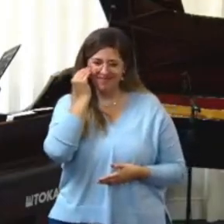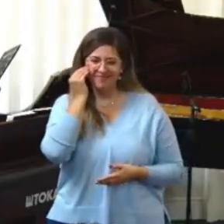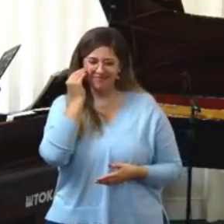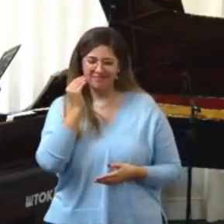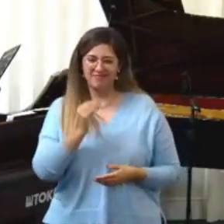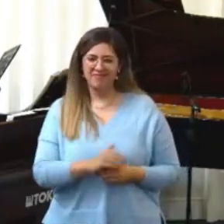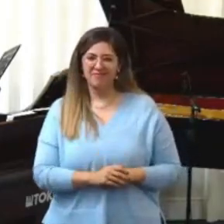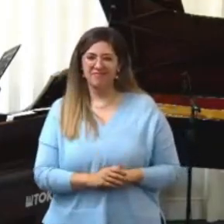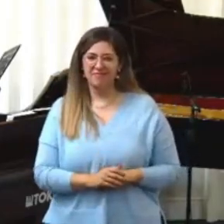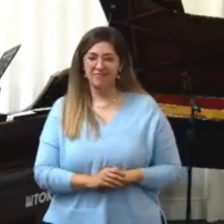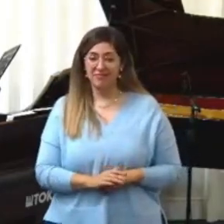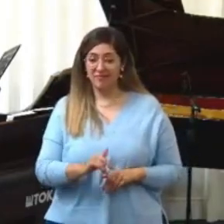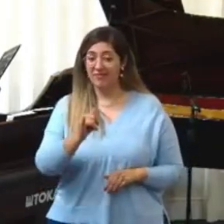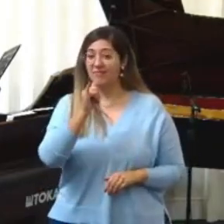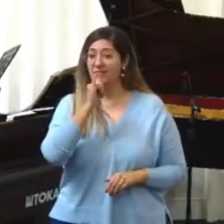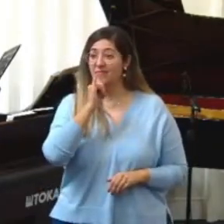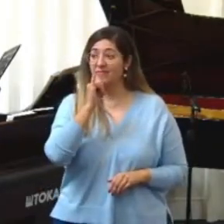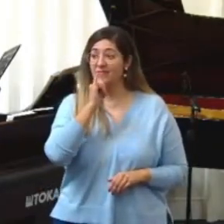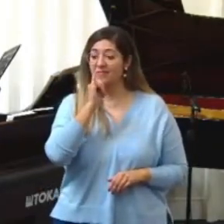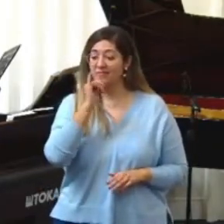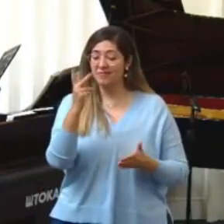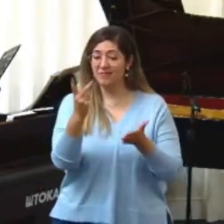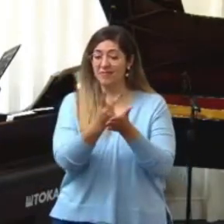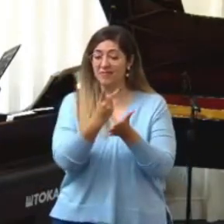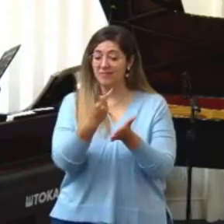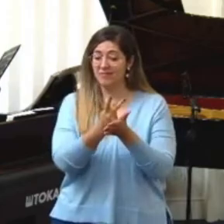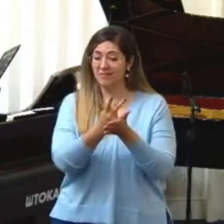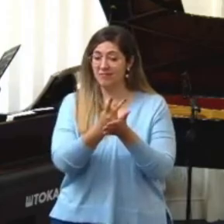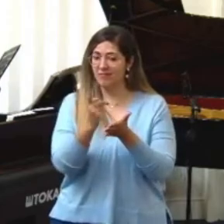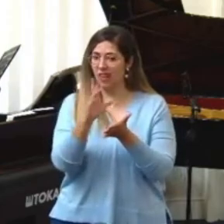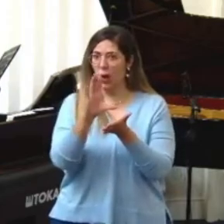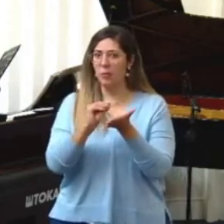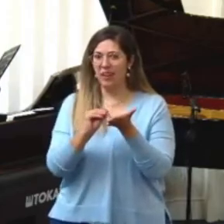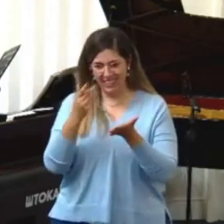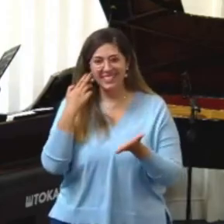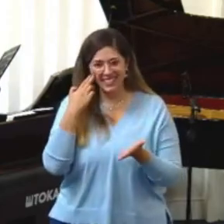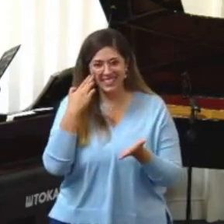esse homem hoje, para aprender com seus erros, meus irmãos.